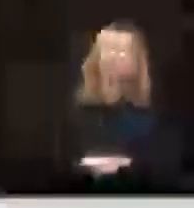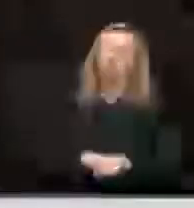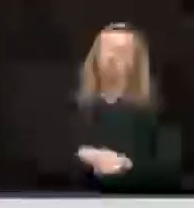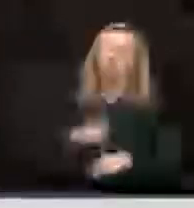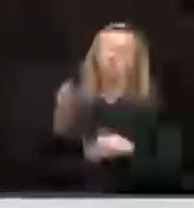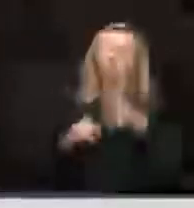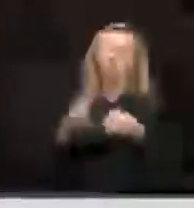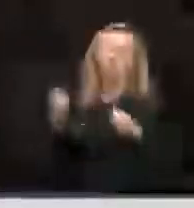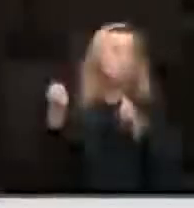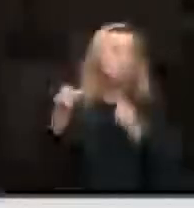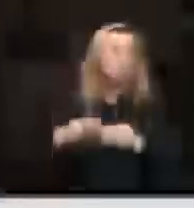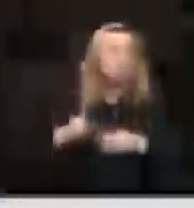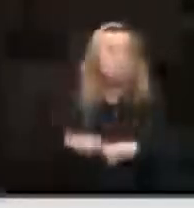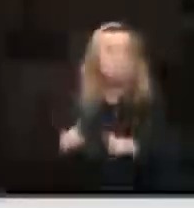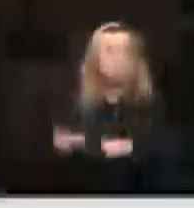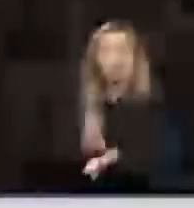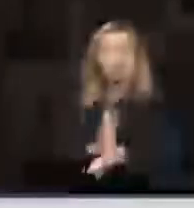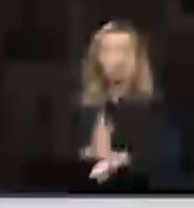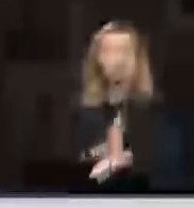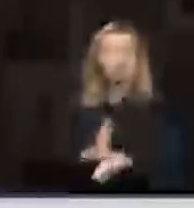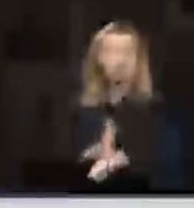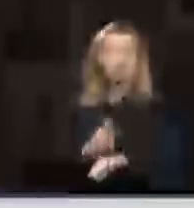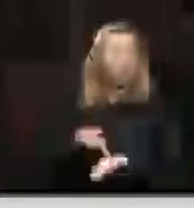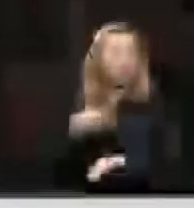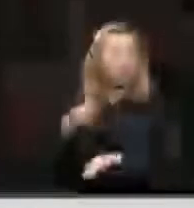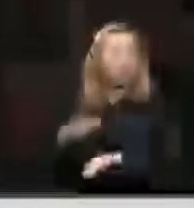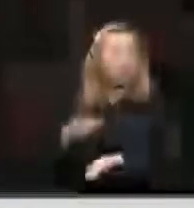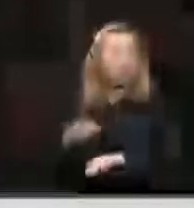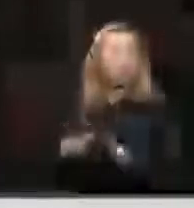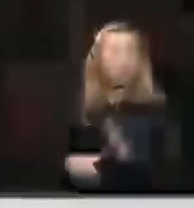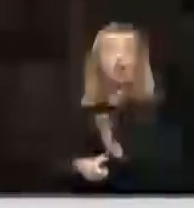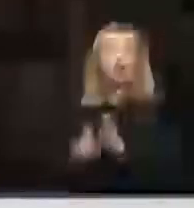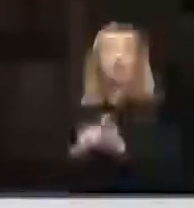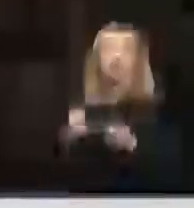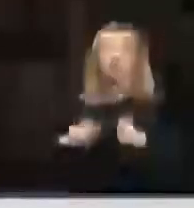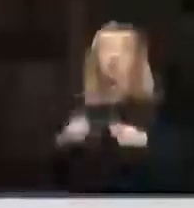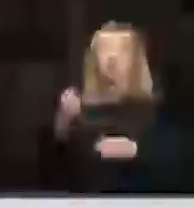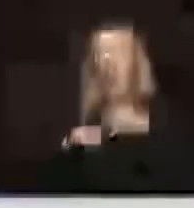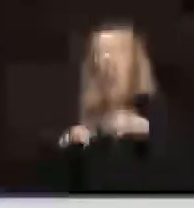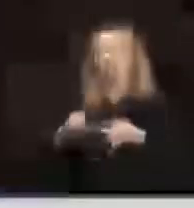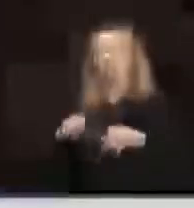Mas a Constituição diz que só o trânsito em julgado da sentença condenatória.